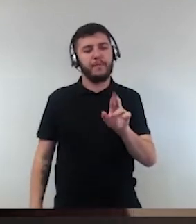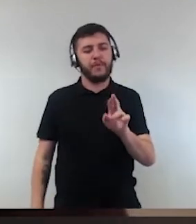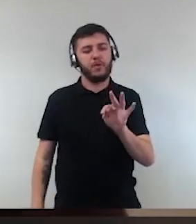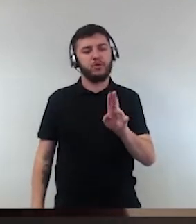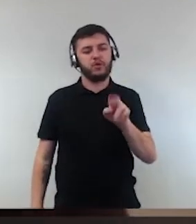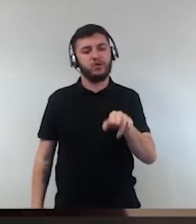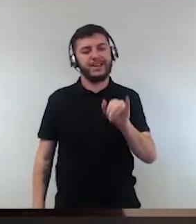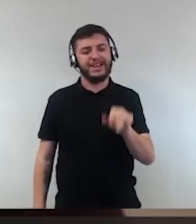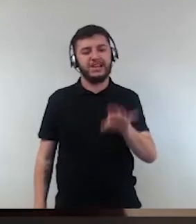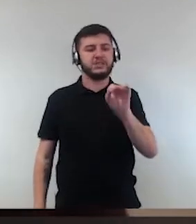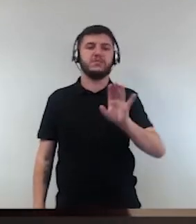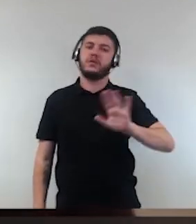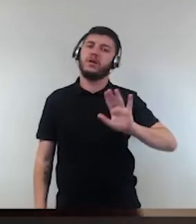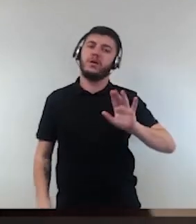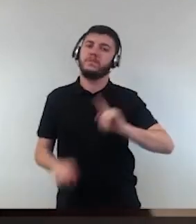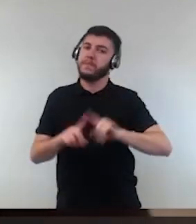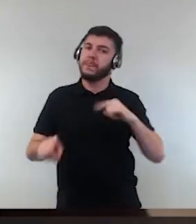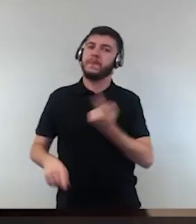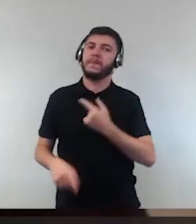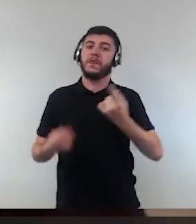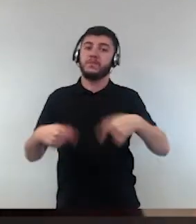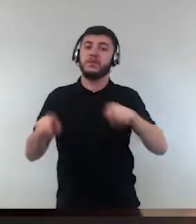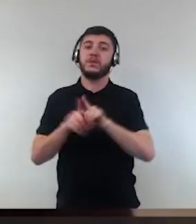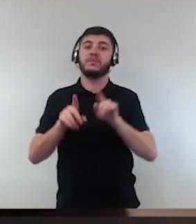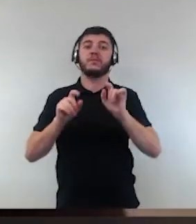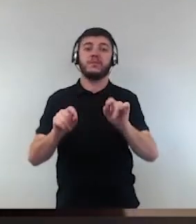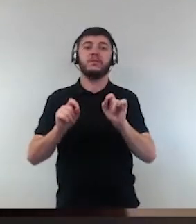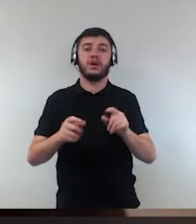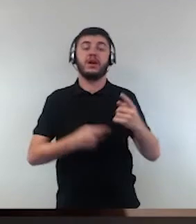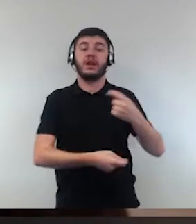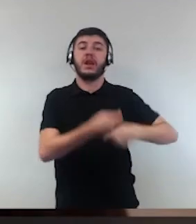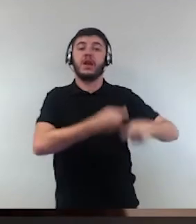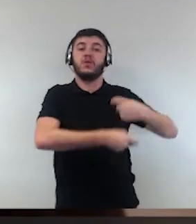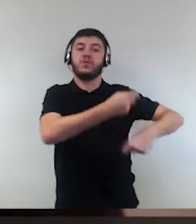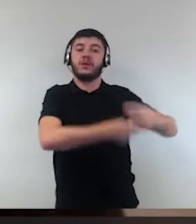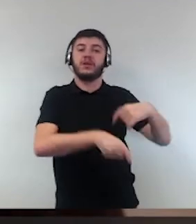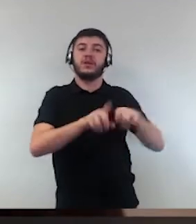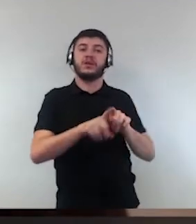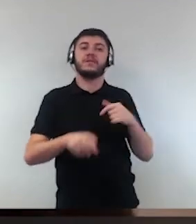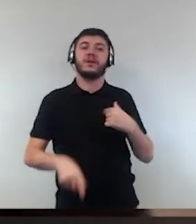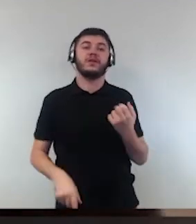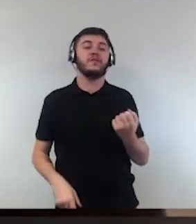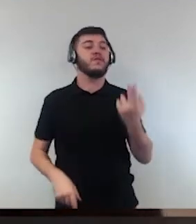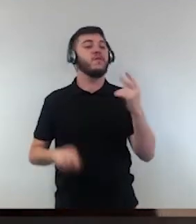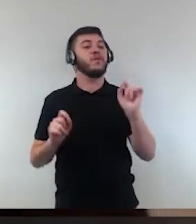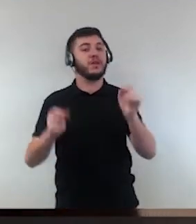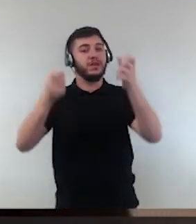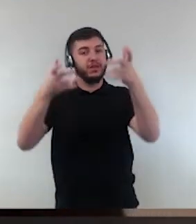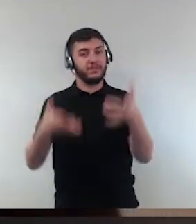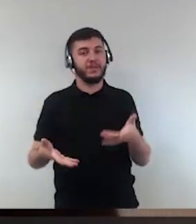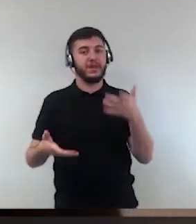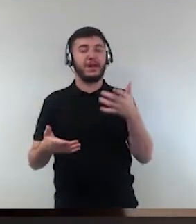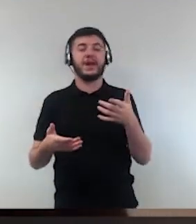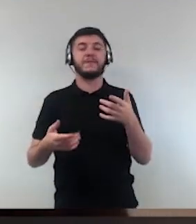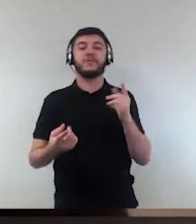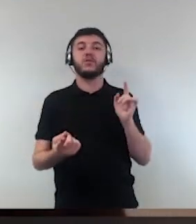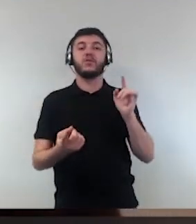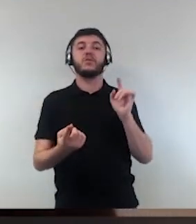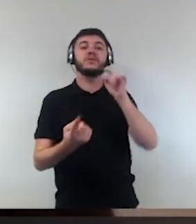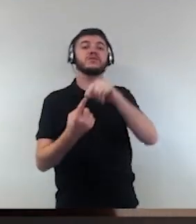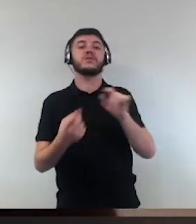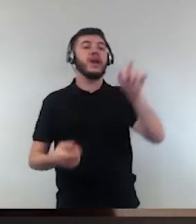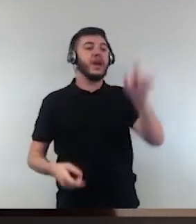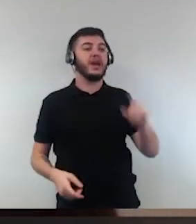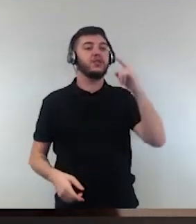é que, de fato, precisa-se de negociação, e aí eu já vou dar todo o mote para que o próprio doutor Gustavo possa falar sobre